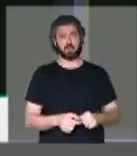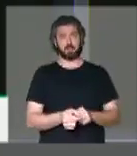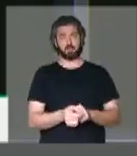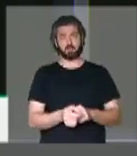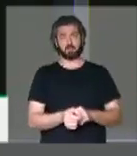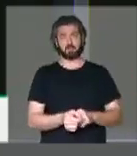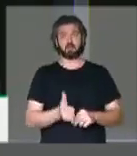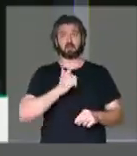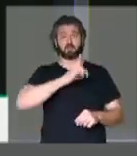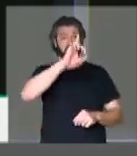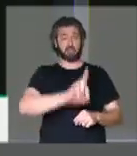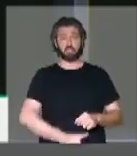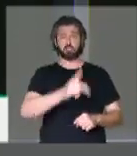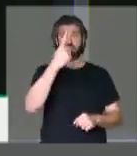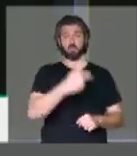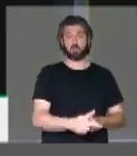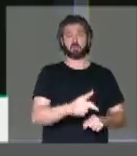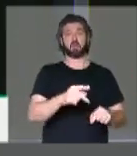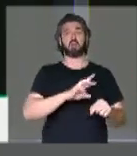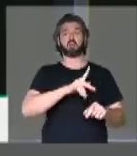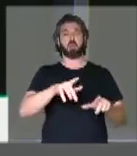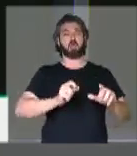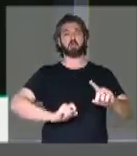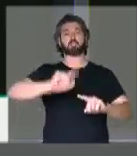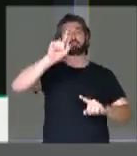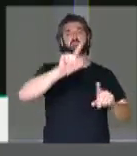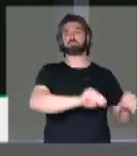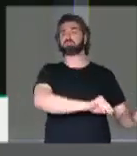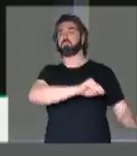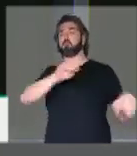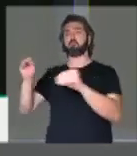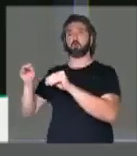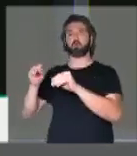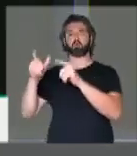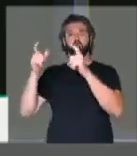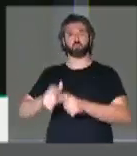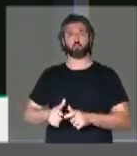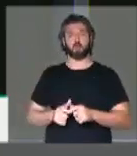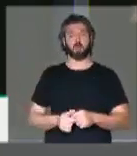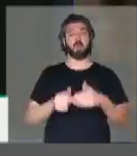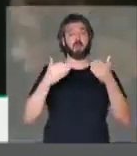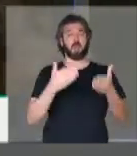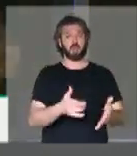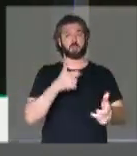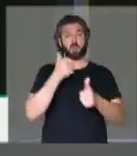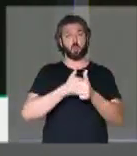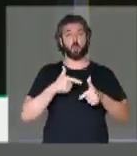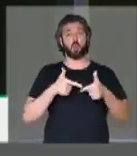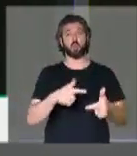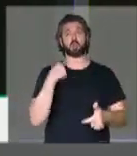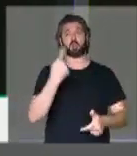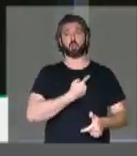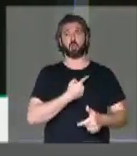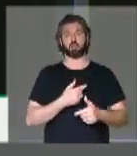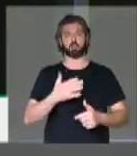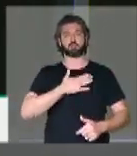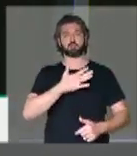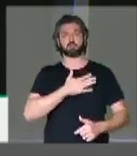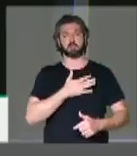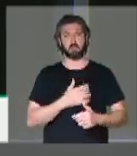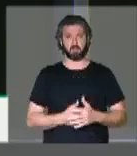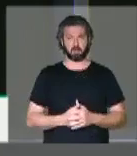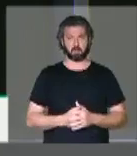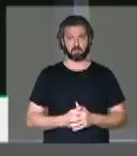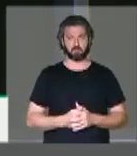no seu direito e não sejam deslocadas das suas áreas essa é a nossa luta e quero é